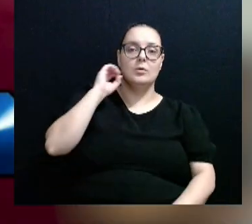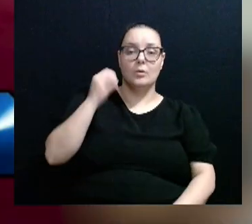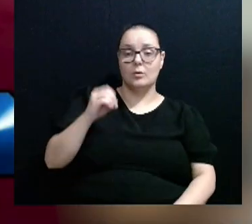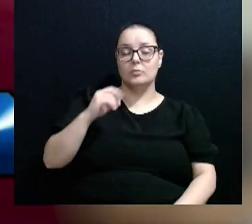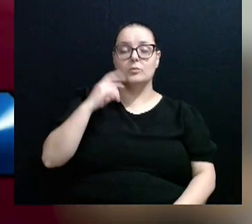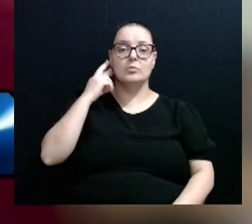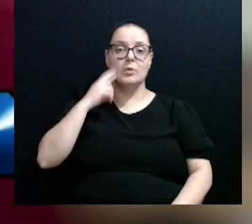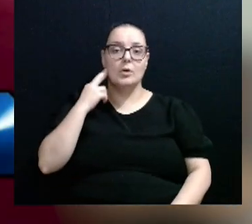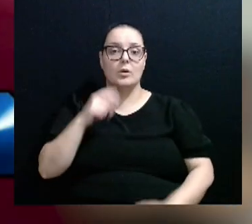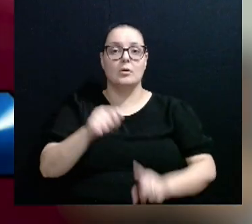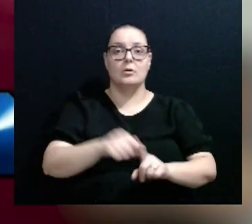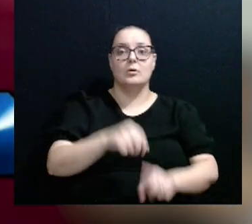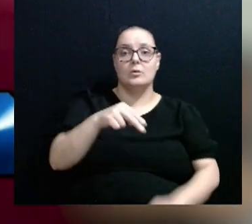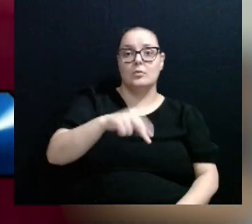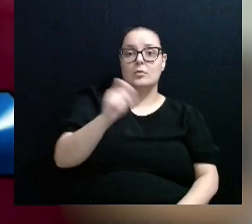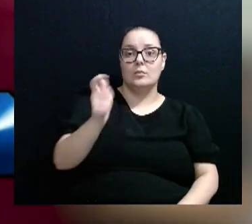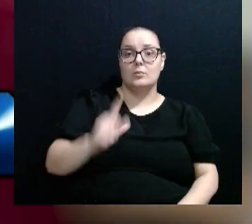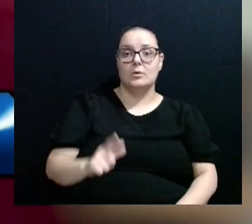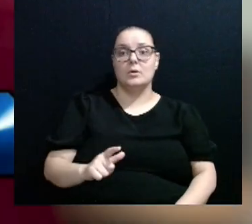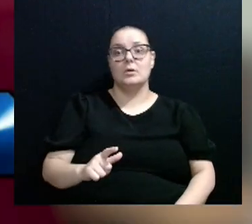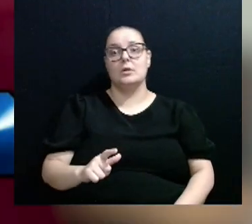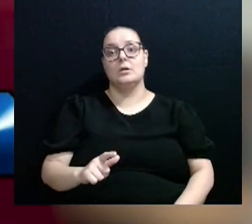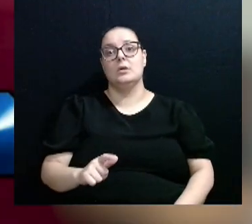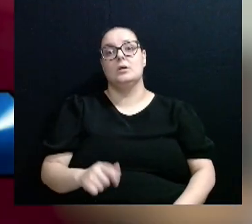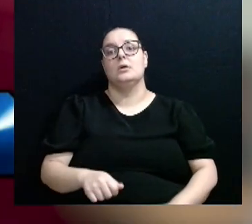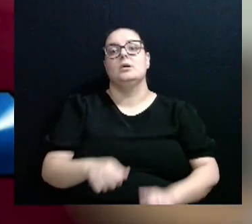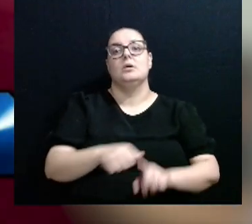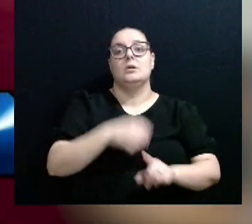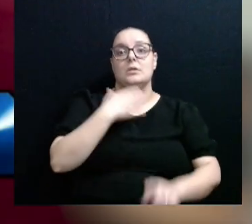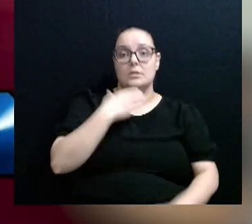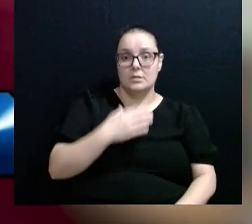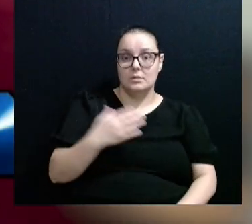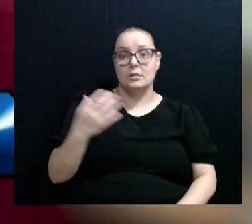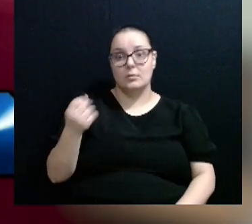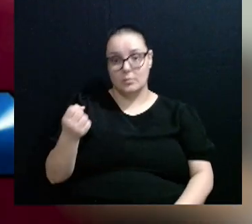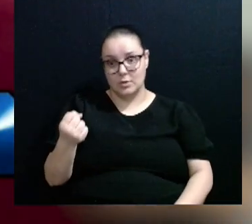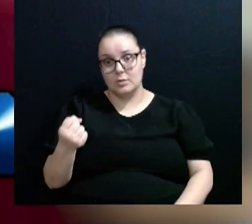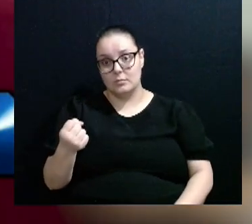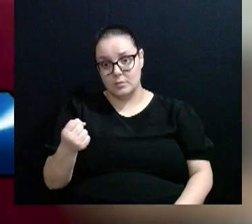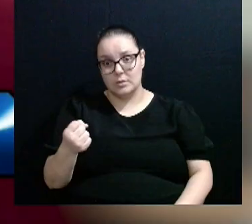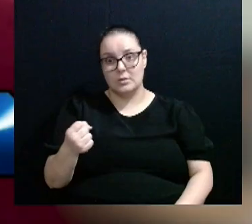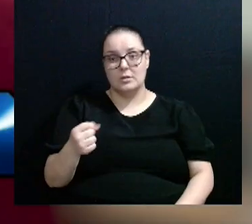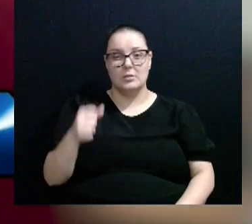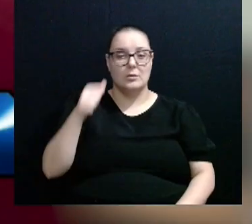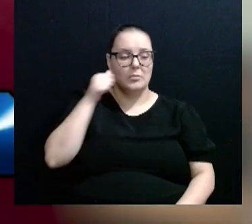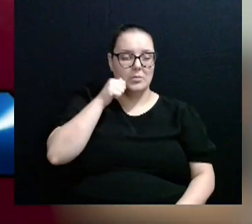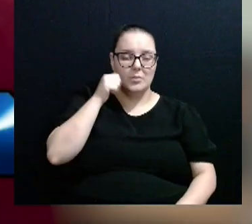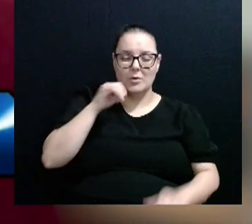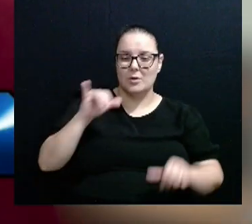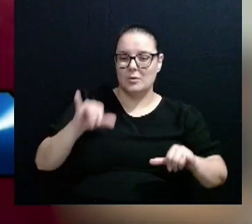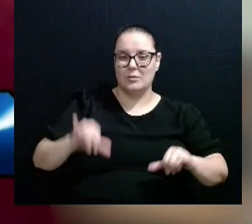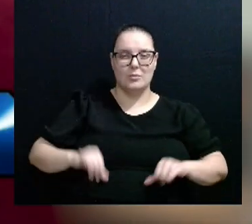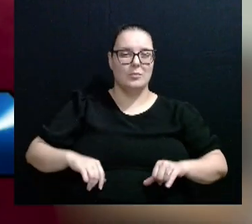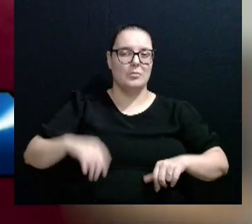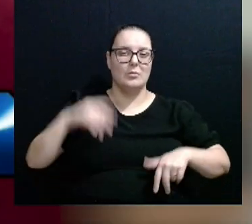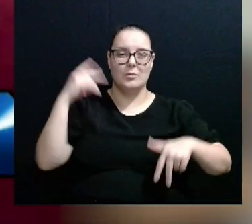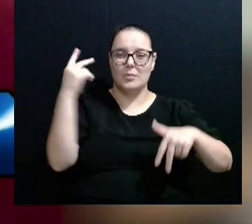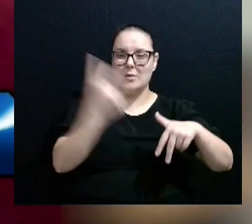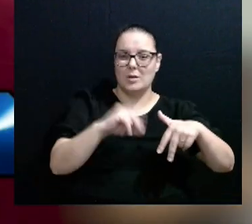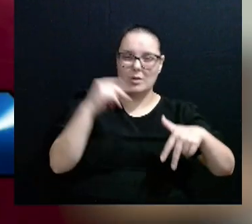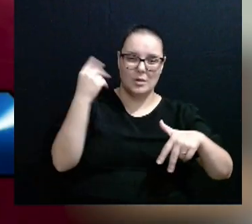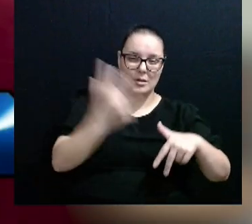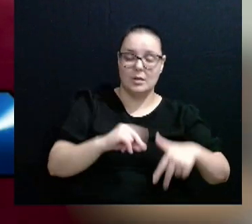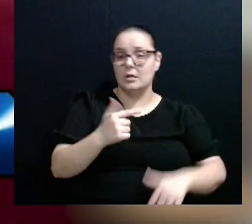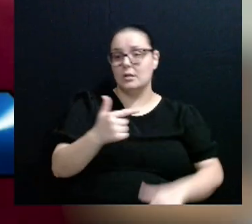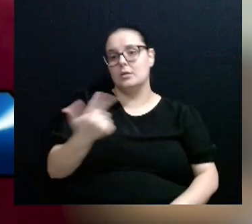para favorecer as mulheres aí que estão sendo muito judiadas, apanham, e não tem a lei para poder ajudar. Então,